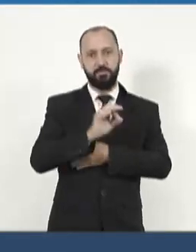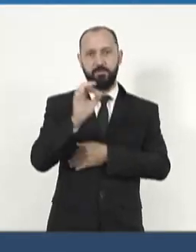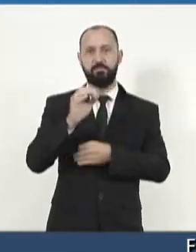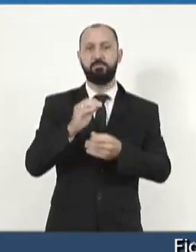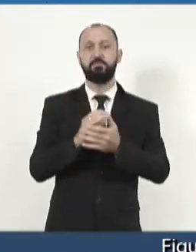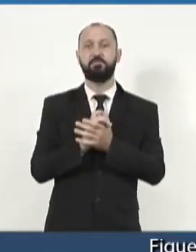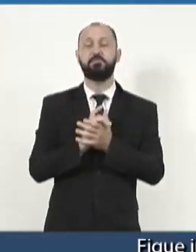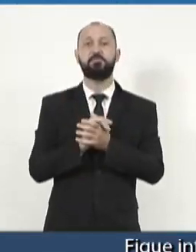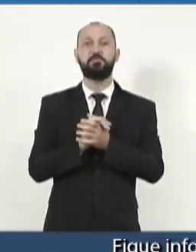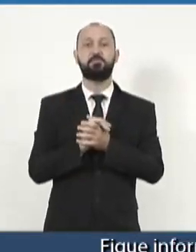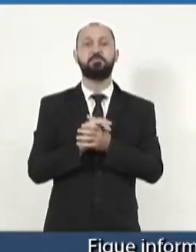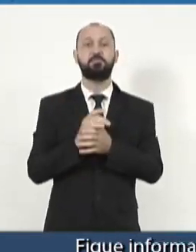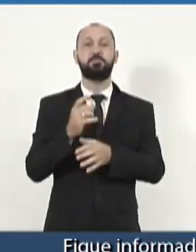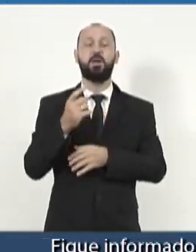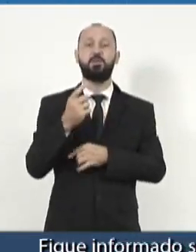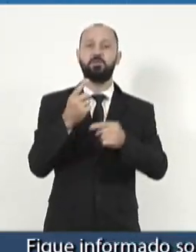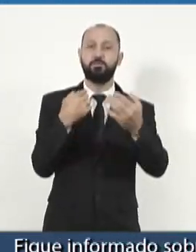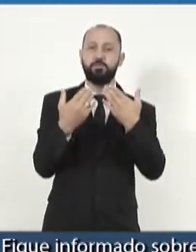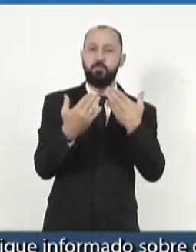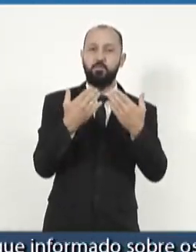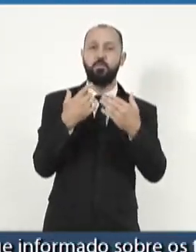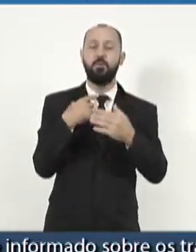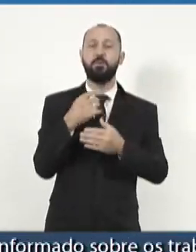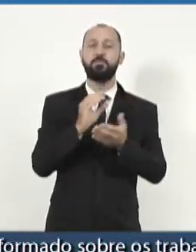sua dívida e, ao mesmo tempo,